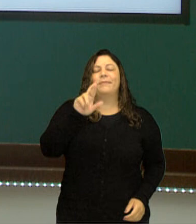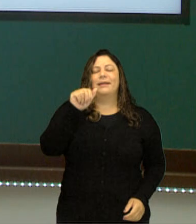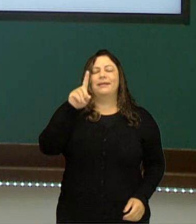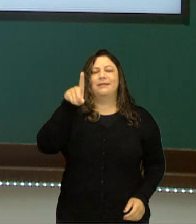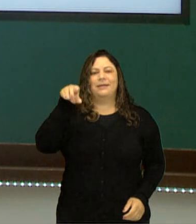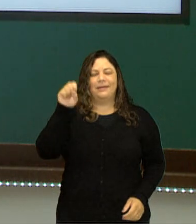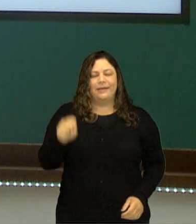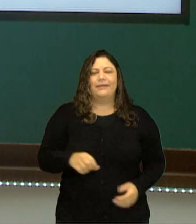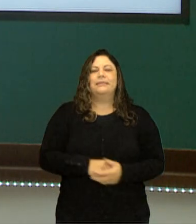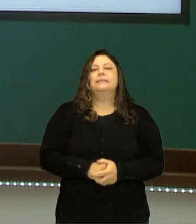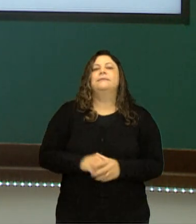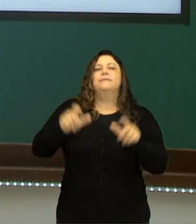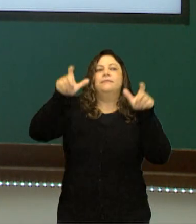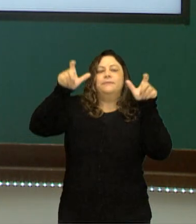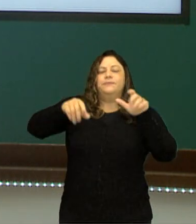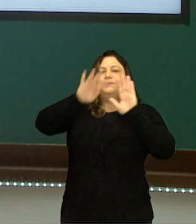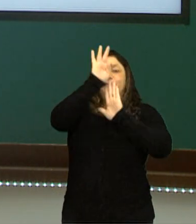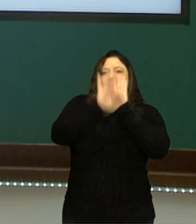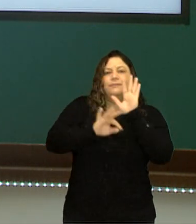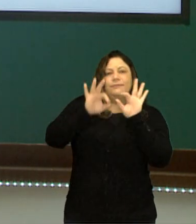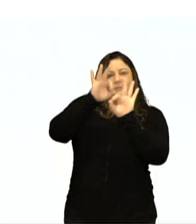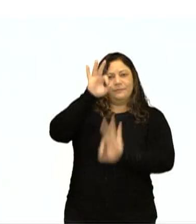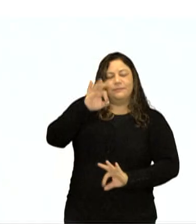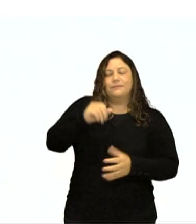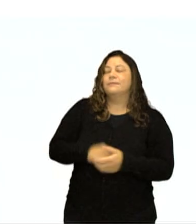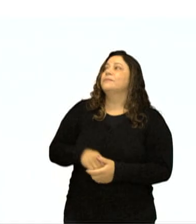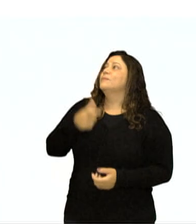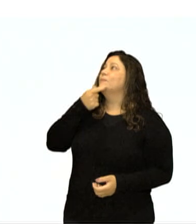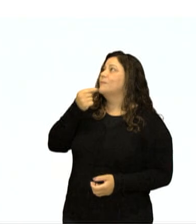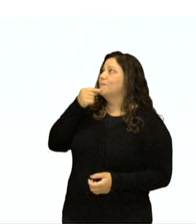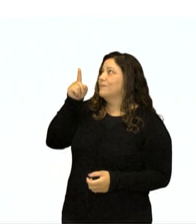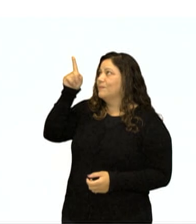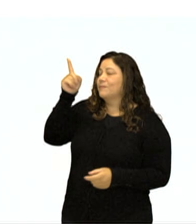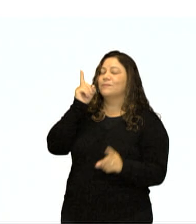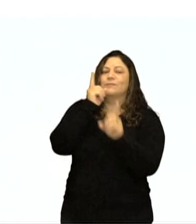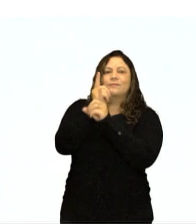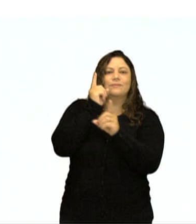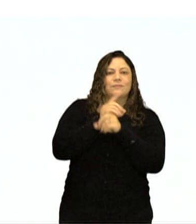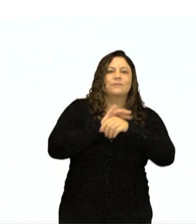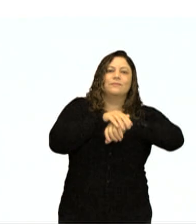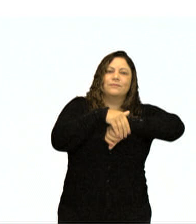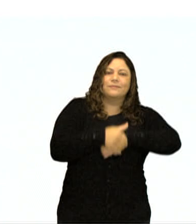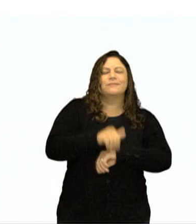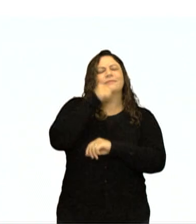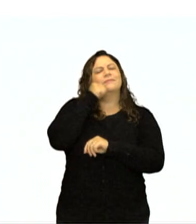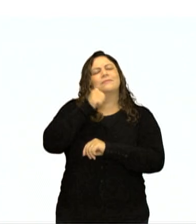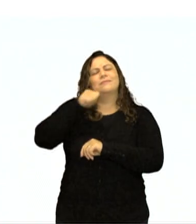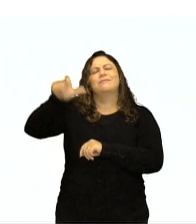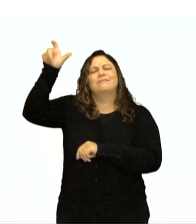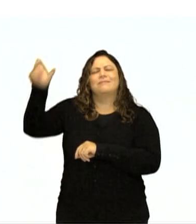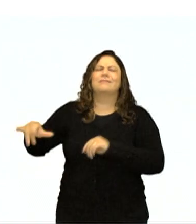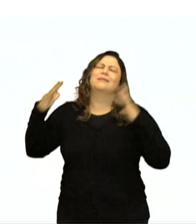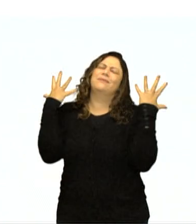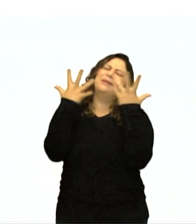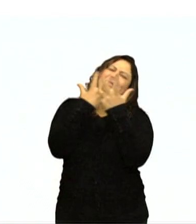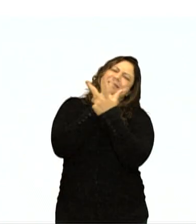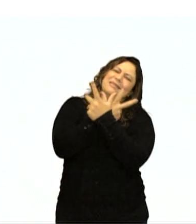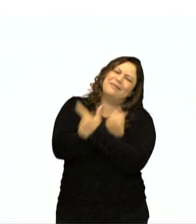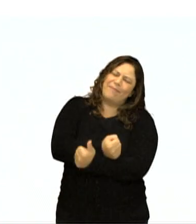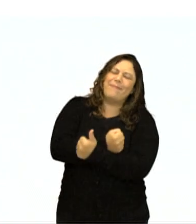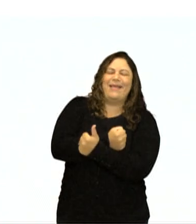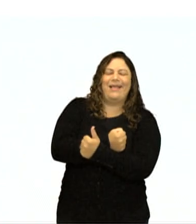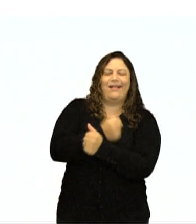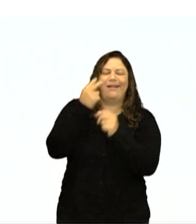conto, nós podemos encontrar aqui, exemplificar com um conto brasileiro, As Paradas. Então,